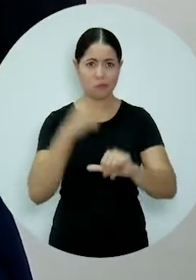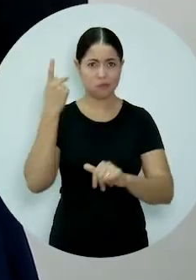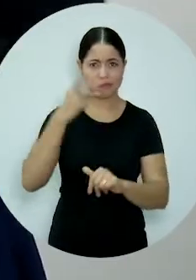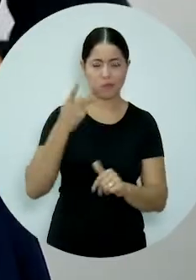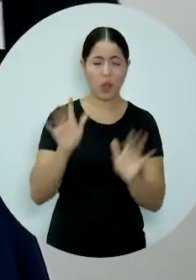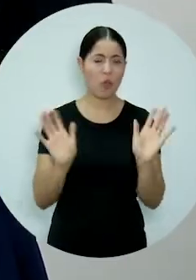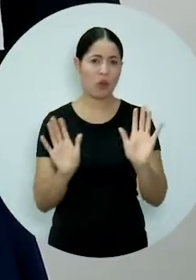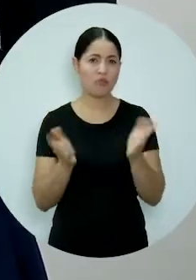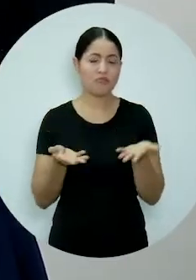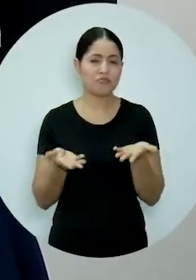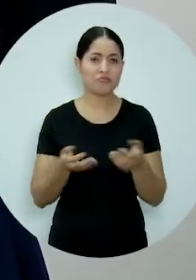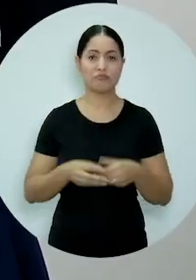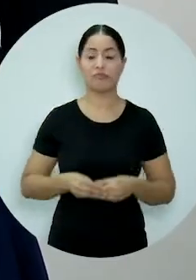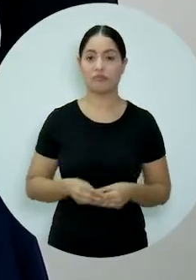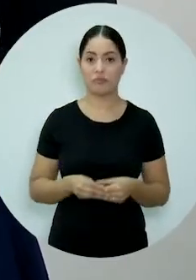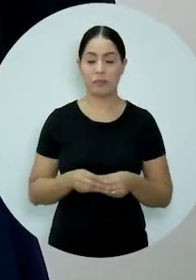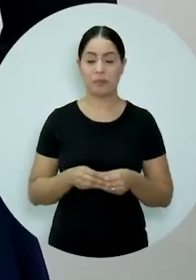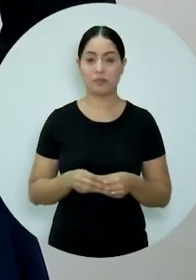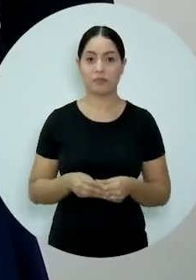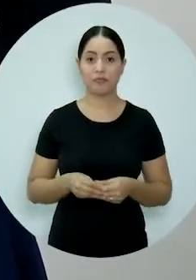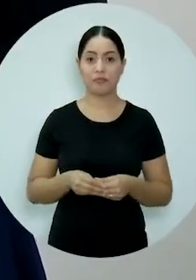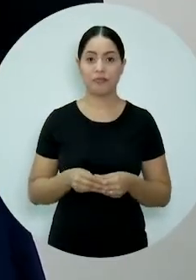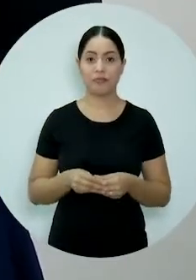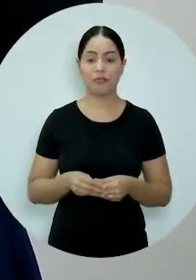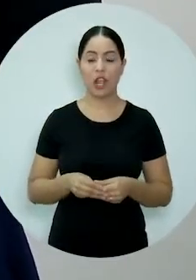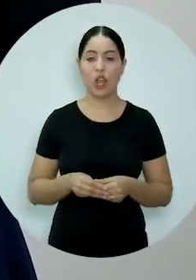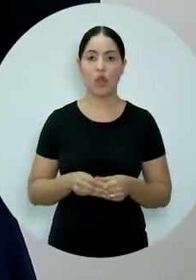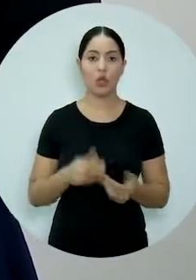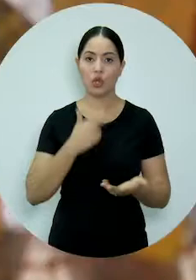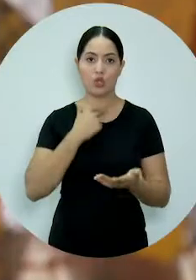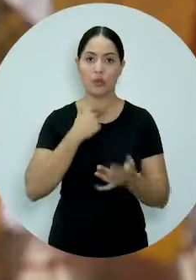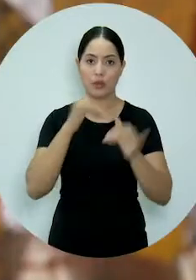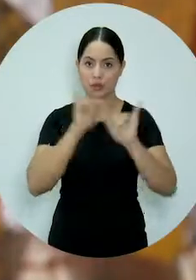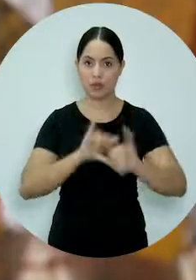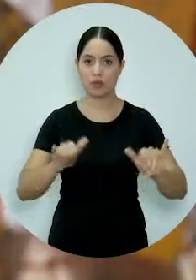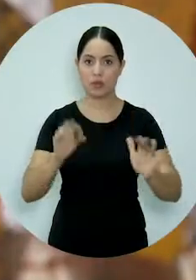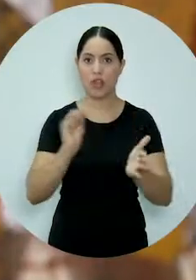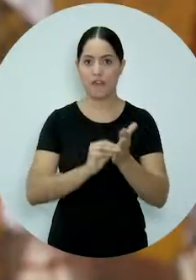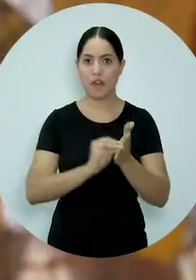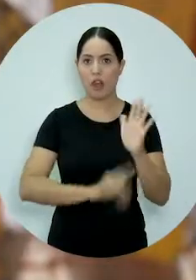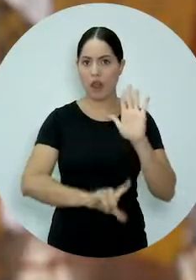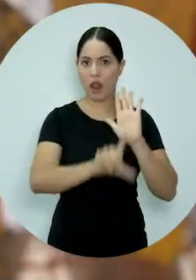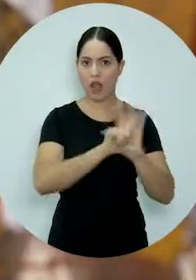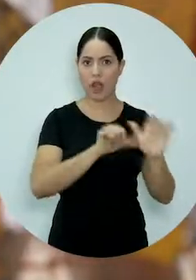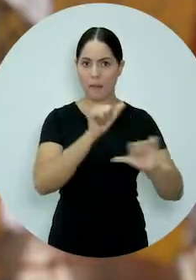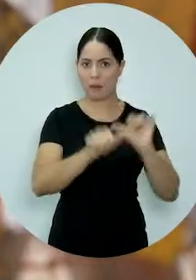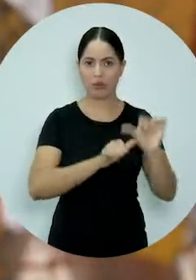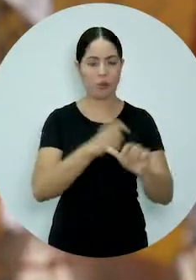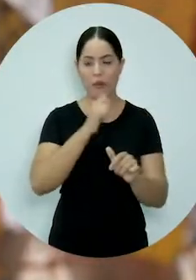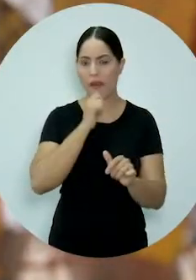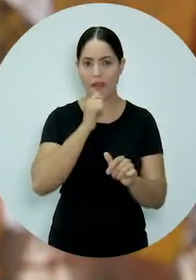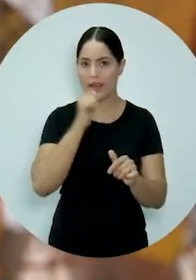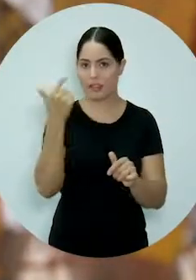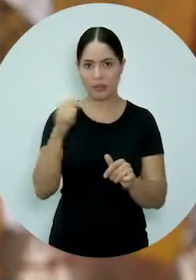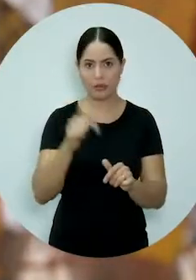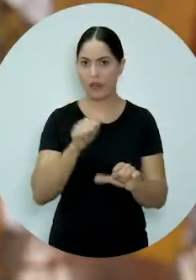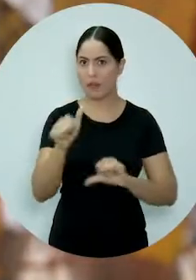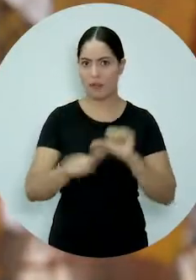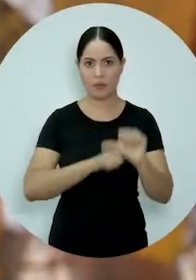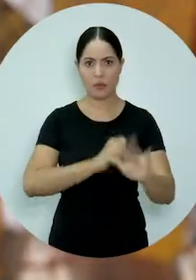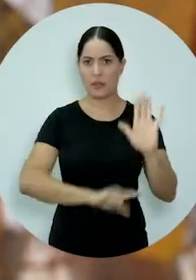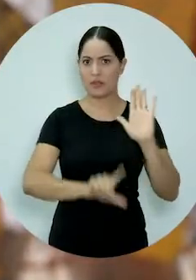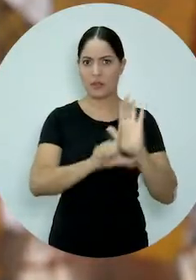aconteceu política ou não? Veja, a gente não pode dizer que foi mudança de legislação. Nós ainda não tivemos mudanças